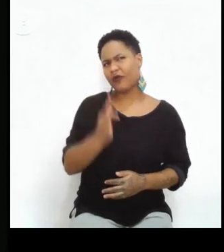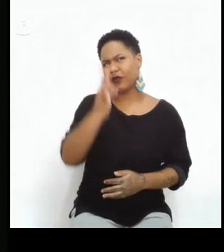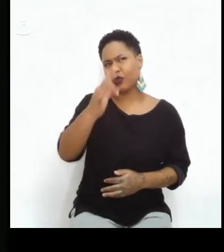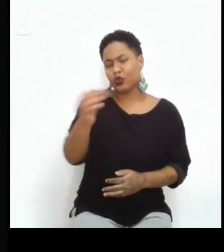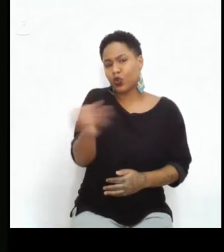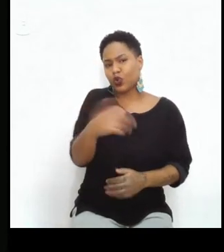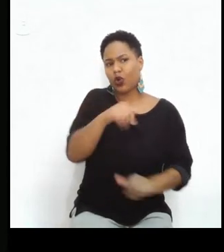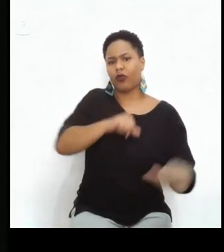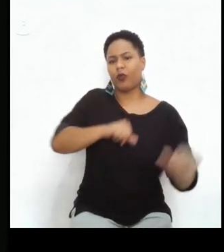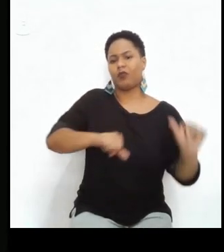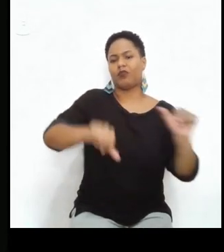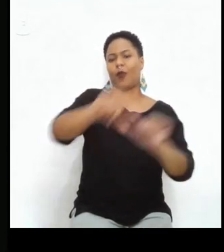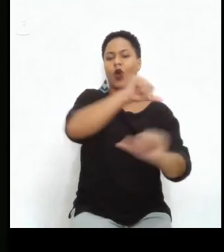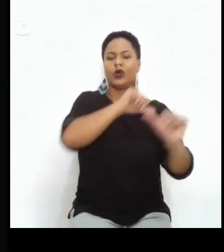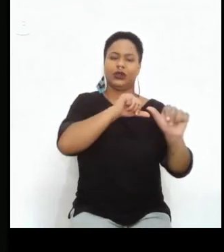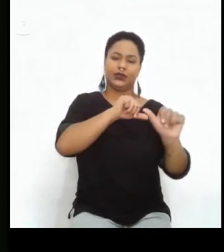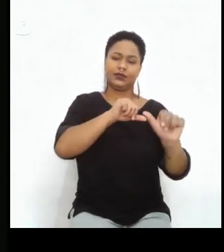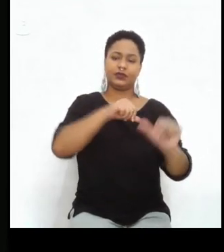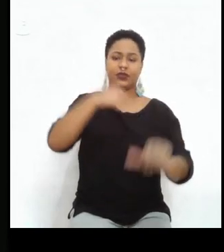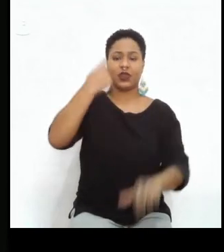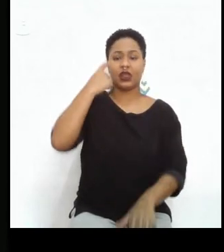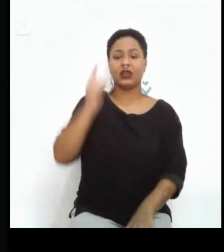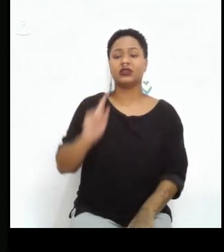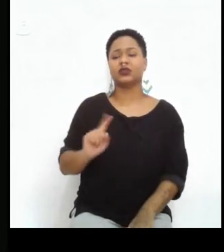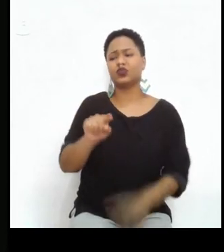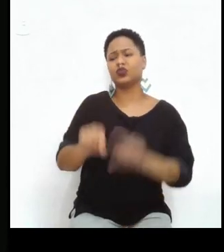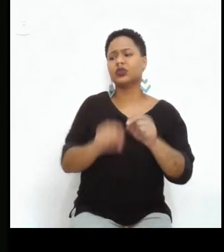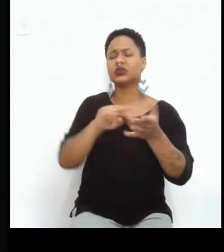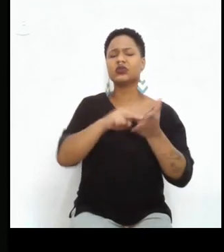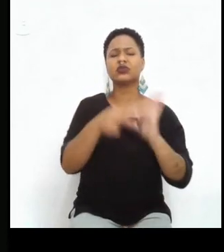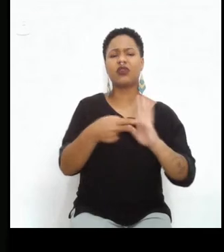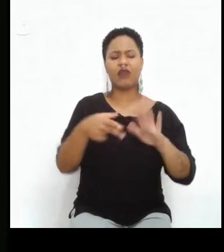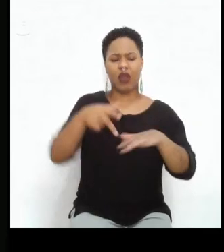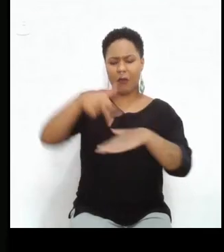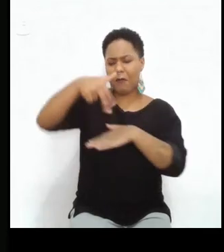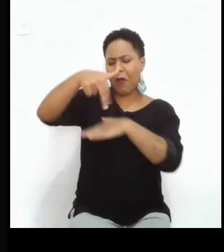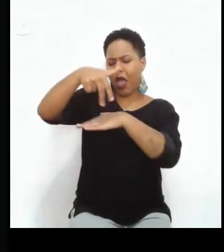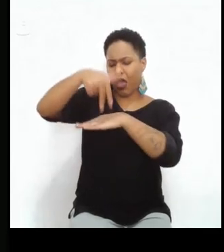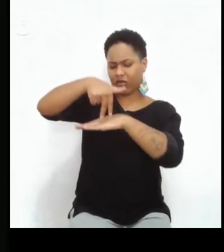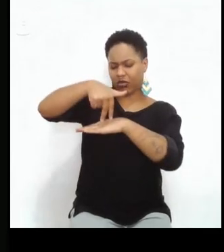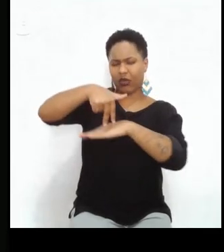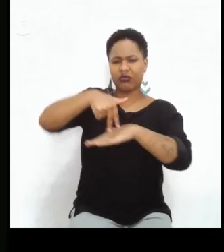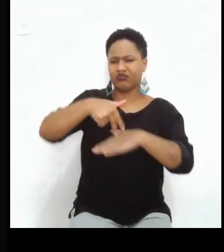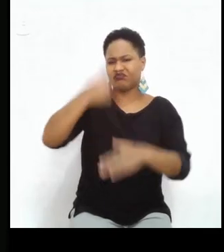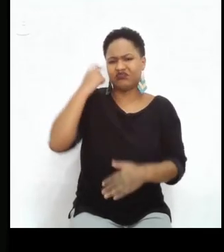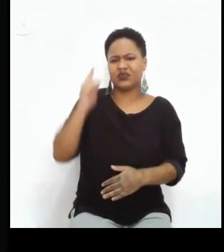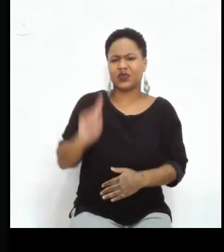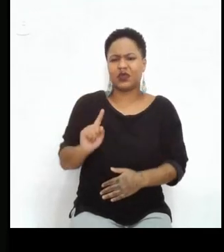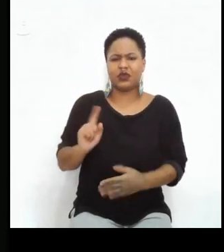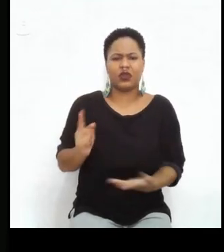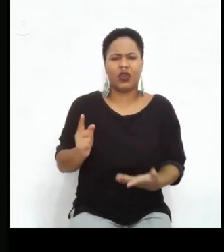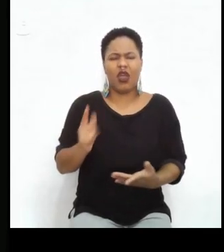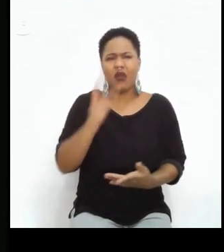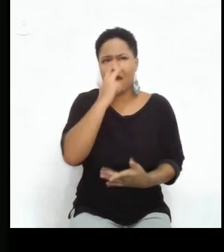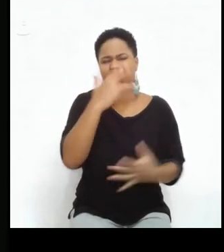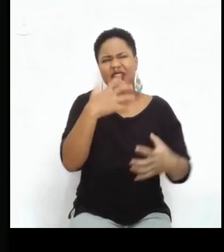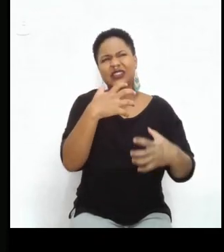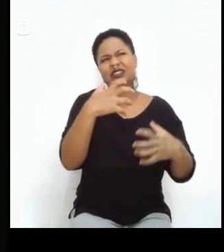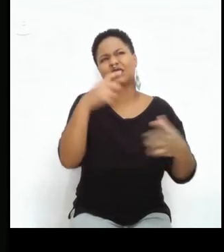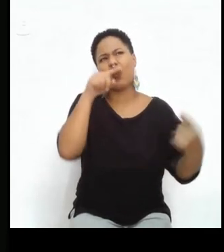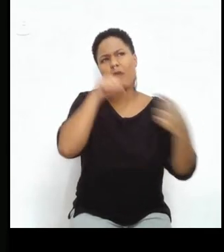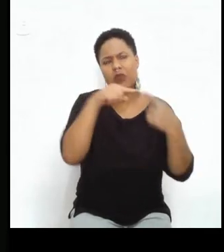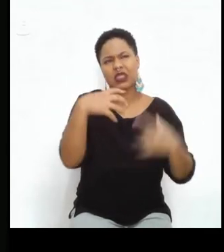não sei ao certo que são pernas acho que de alguma forma isso também tem a ver com essa estranha sensação que tenho